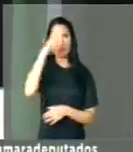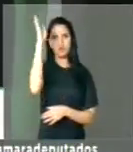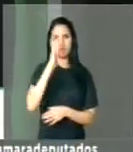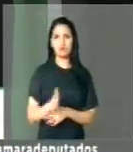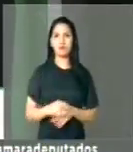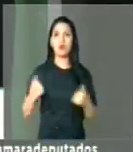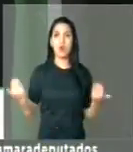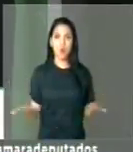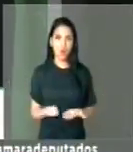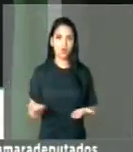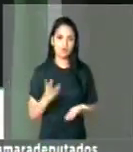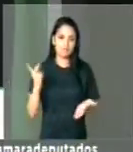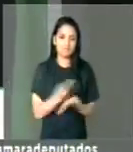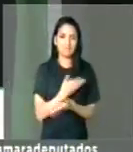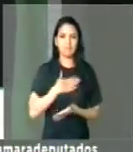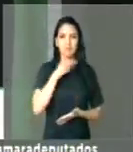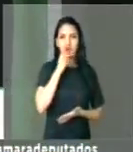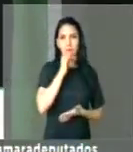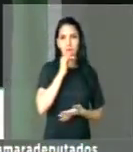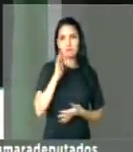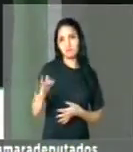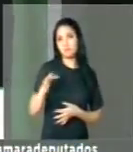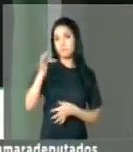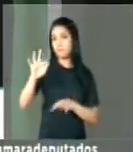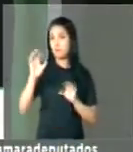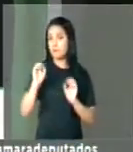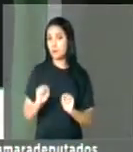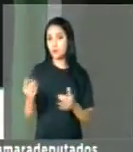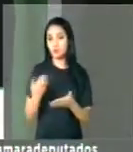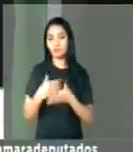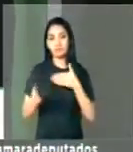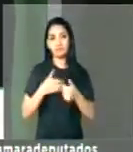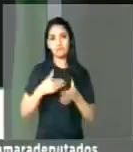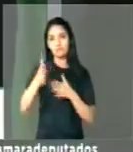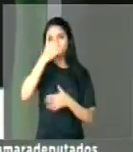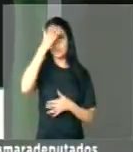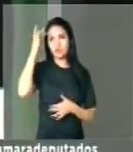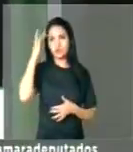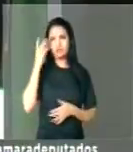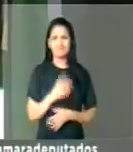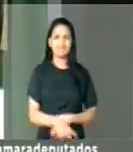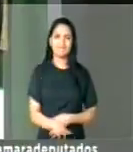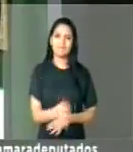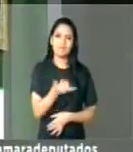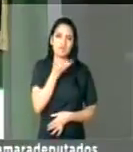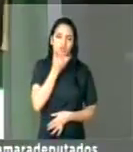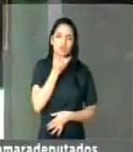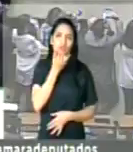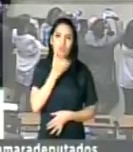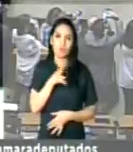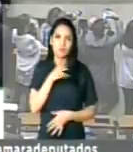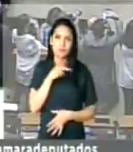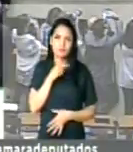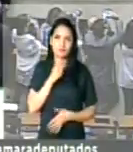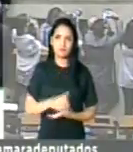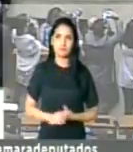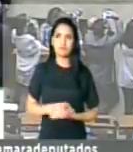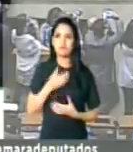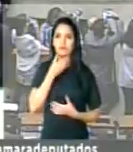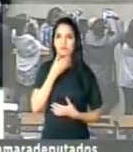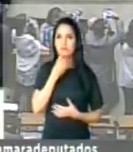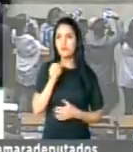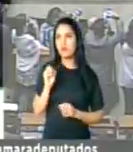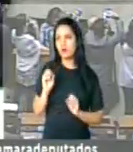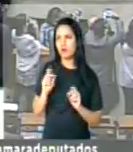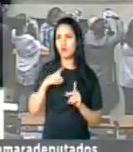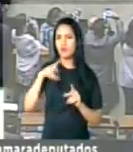Hoje a vítima foi o meu pai, amanhã pode ser qualquer um de nós. Muito obrigado. Desculpa qualquer coisa, senhor presidente. Não, Vossa Excelência tem razão, nós até prolongamos